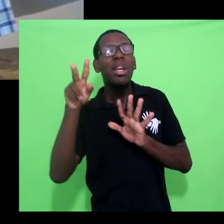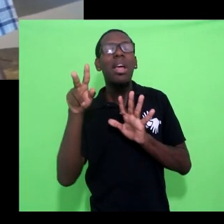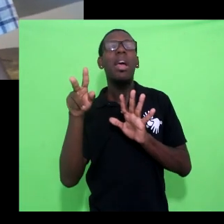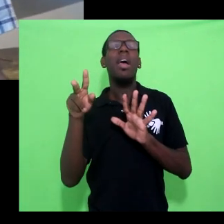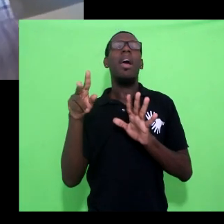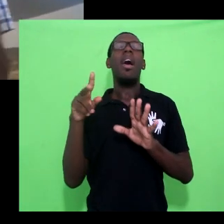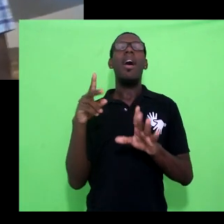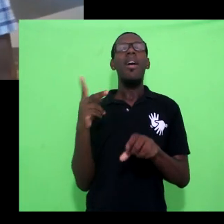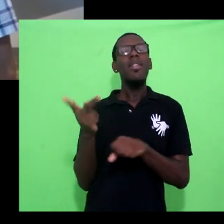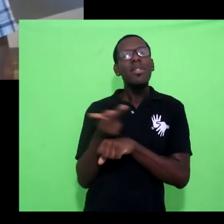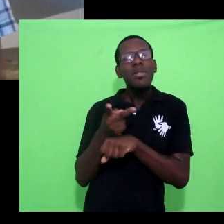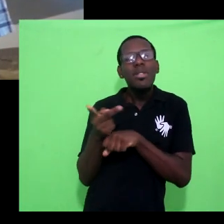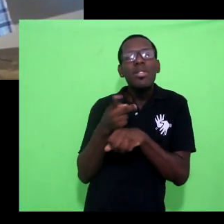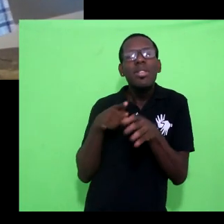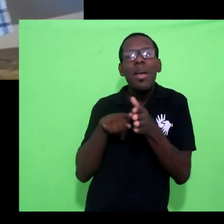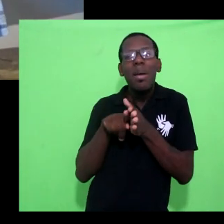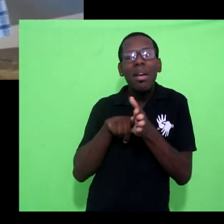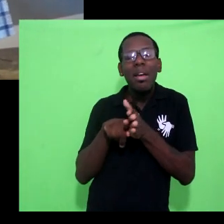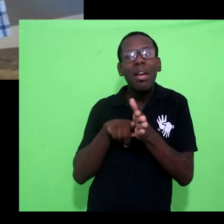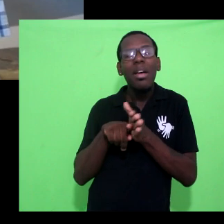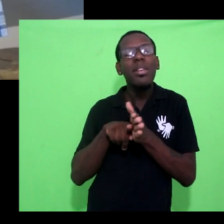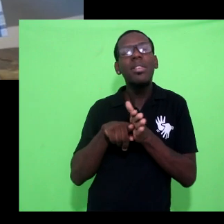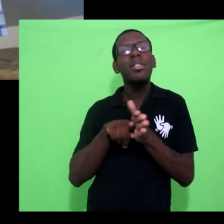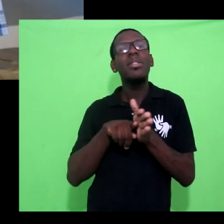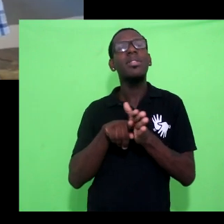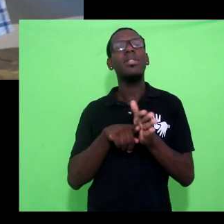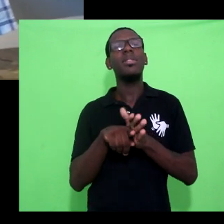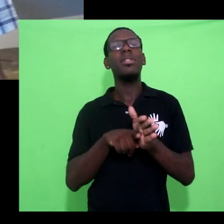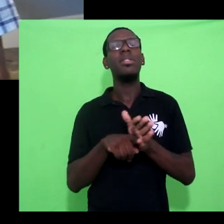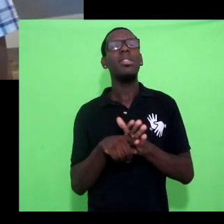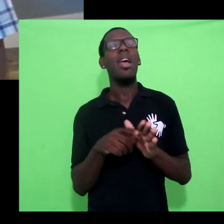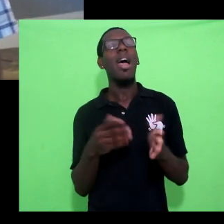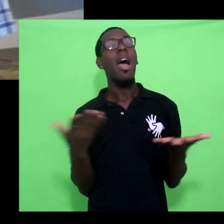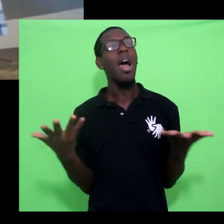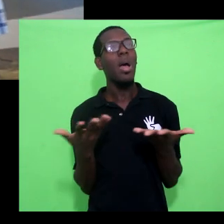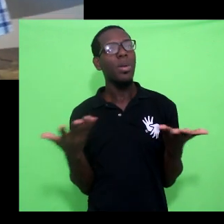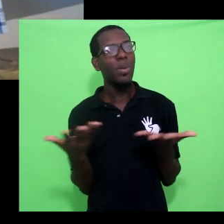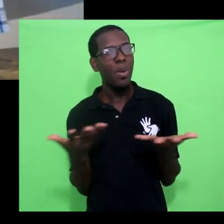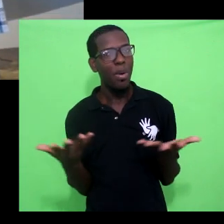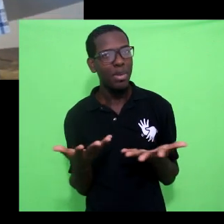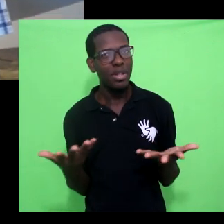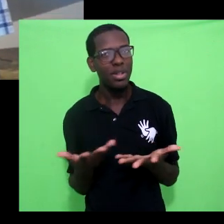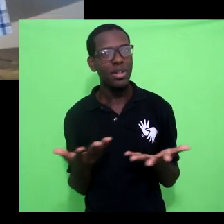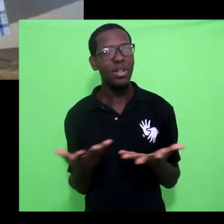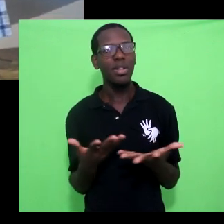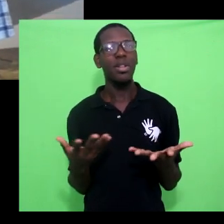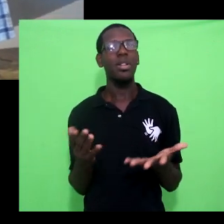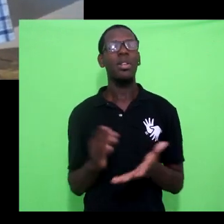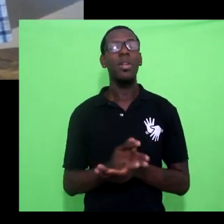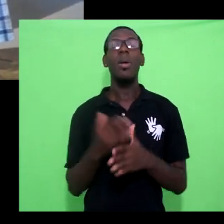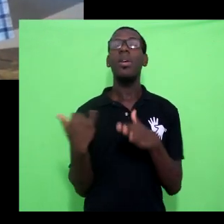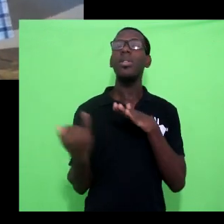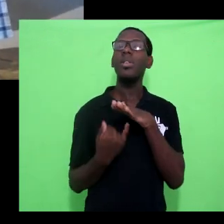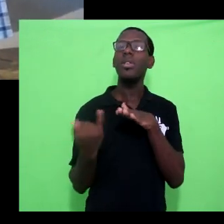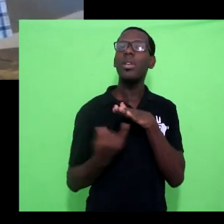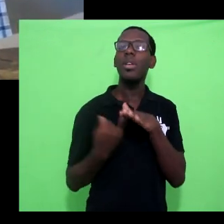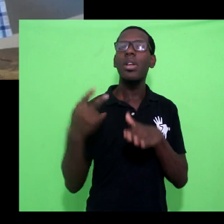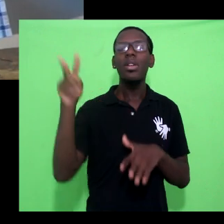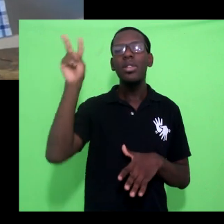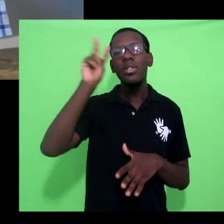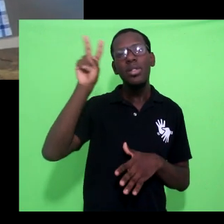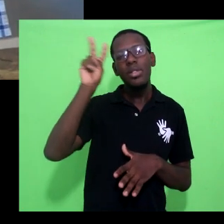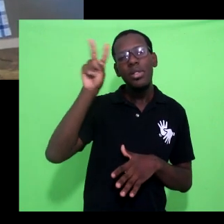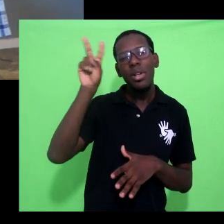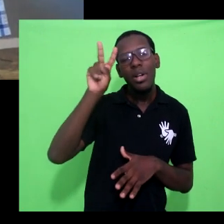já enganjado nessa parte patrimonial, histórica, desse resgate.